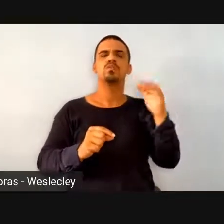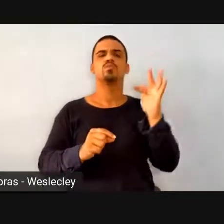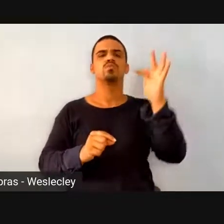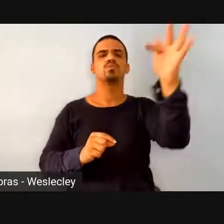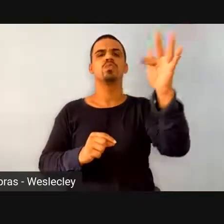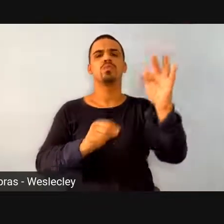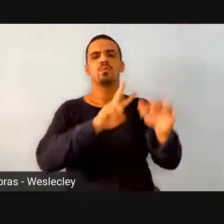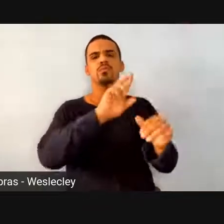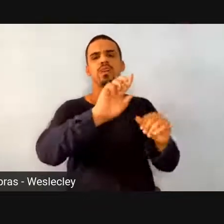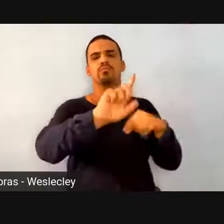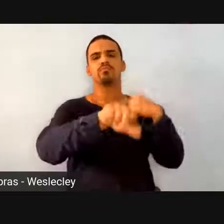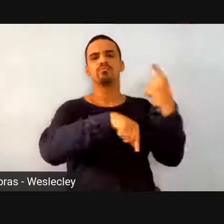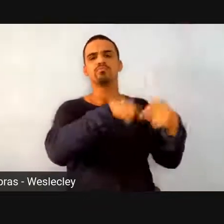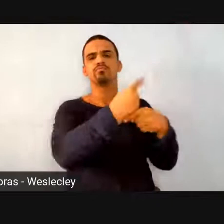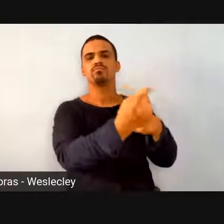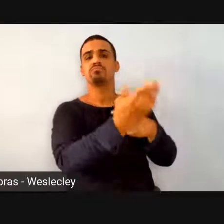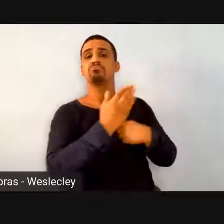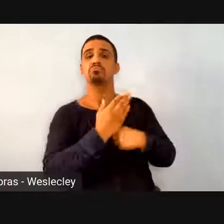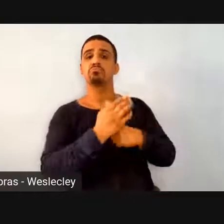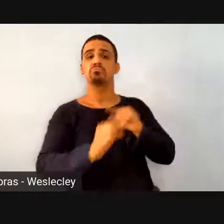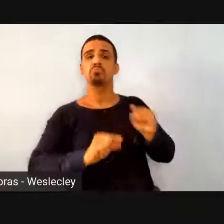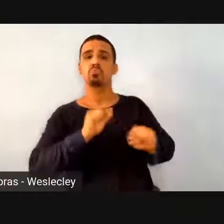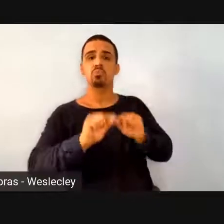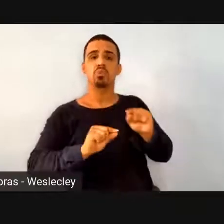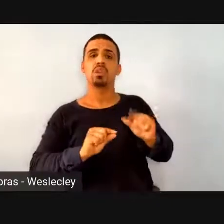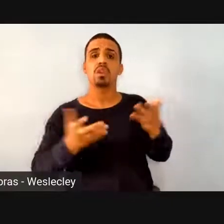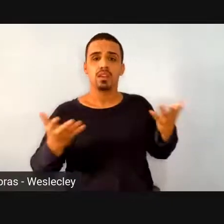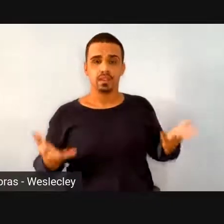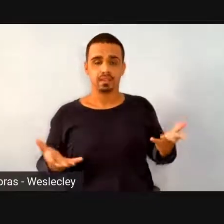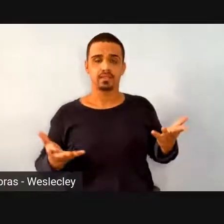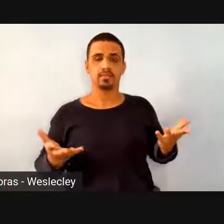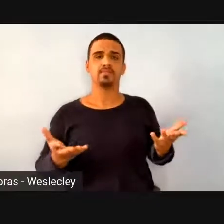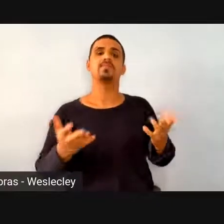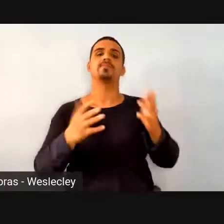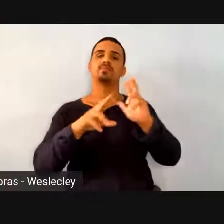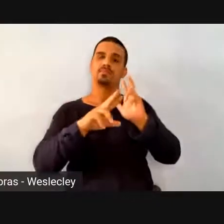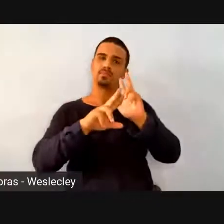essa benesse, que foi um financiamento de campanha